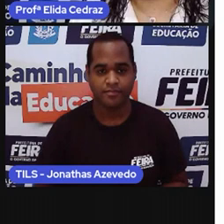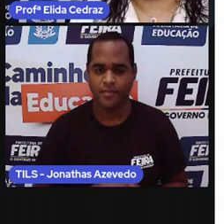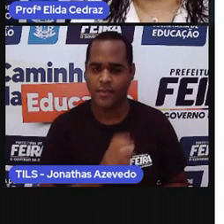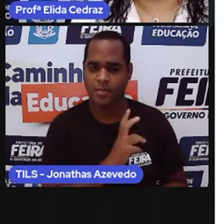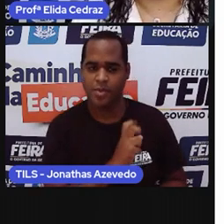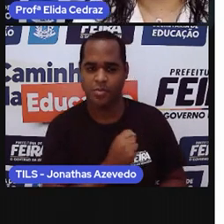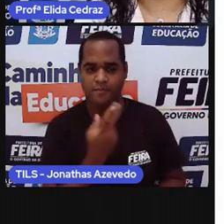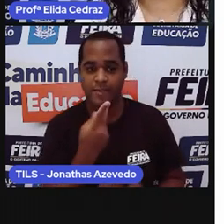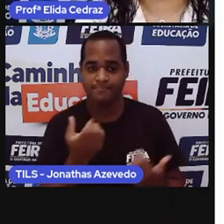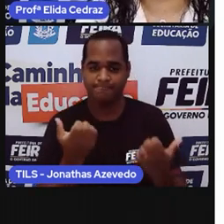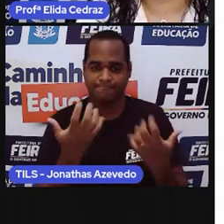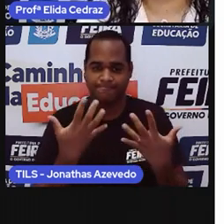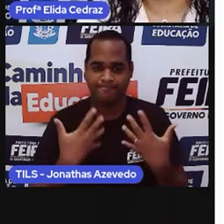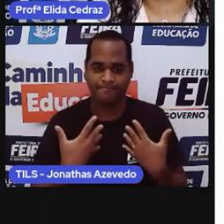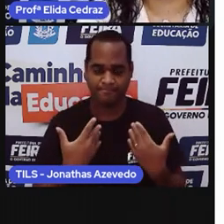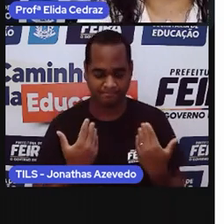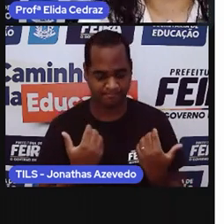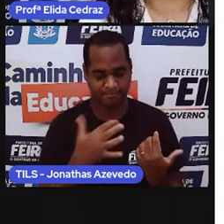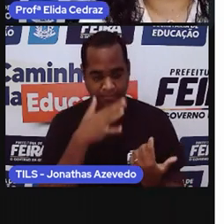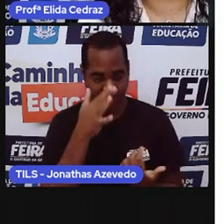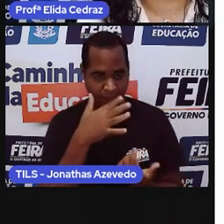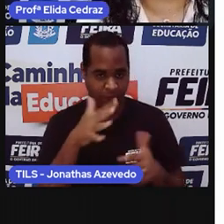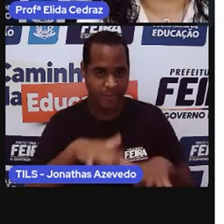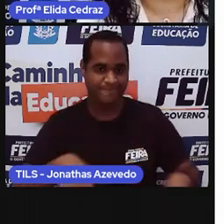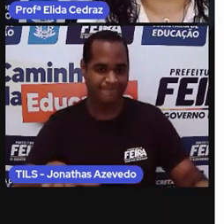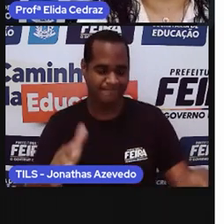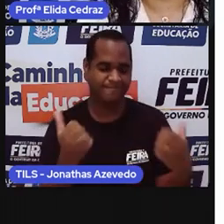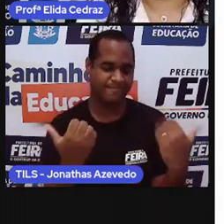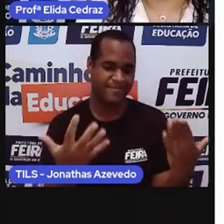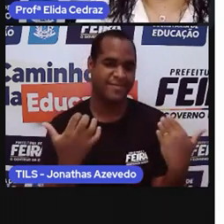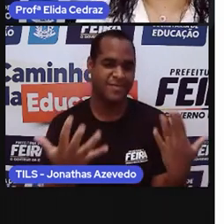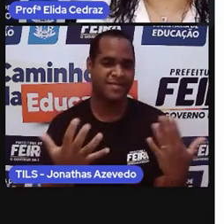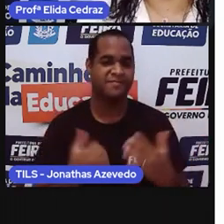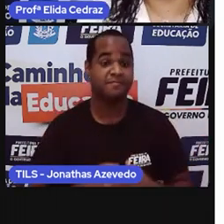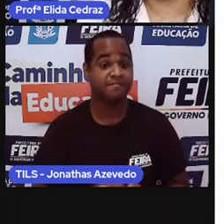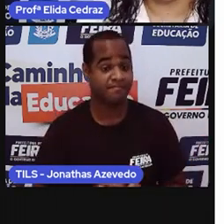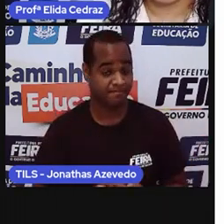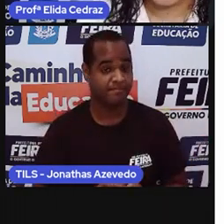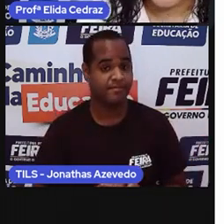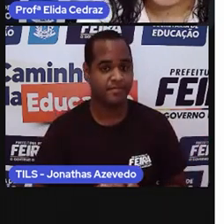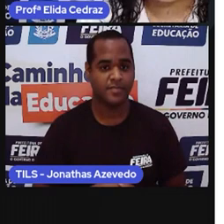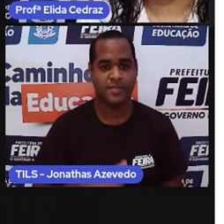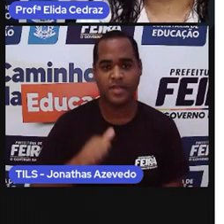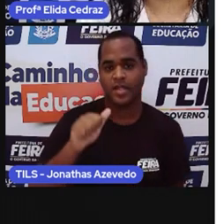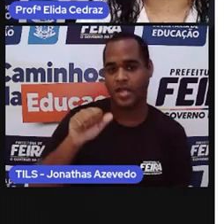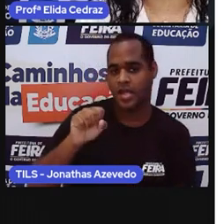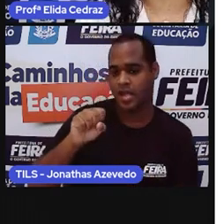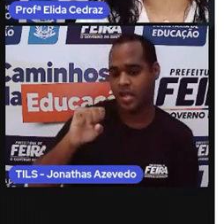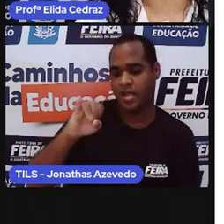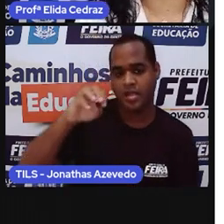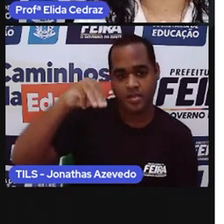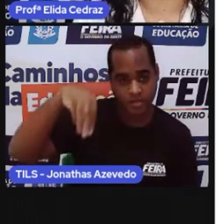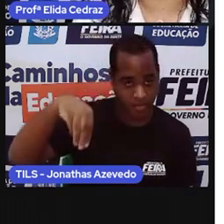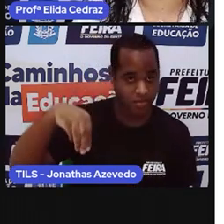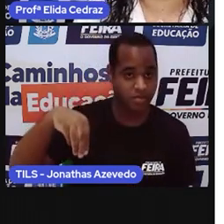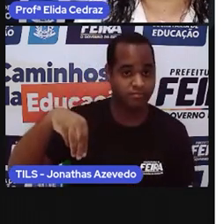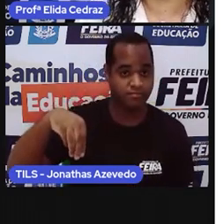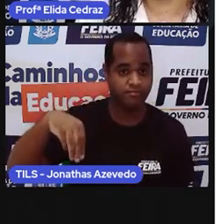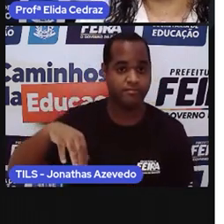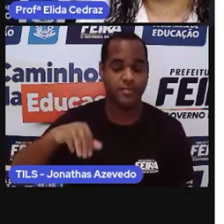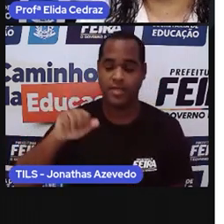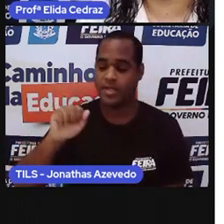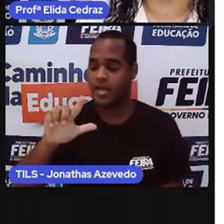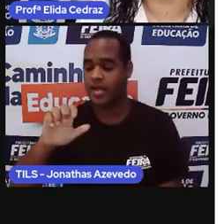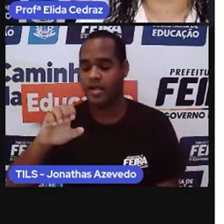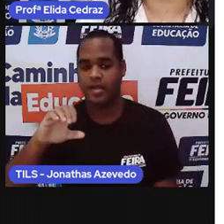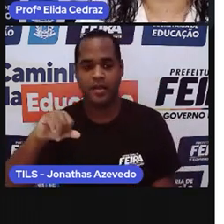disse assim, que a flor do campo é um alecrim. Assim e alecrim.